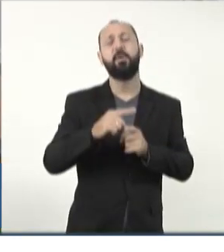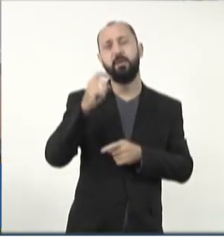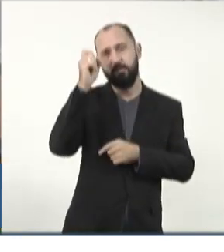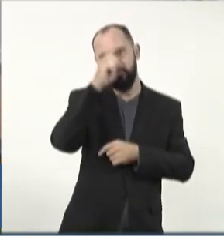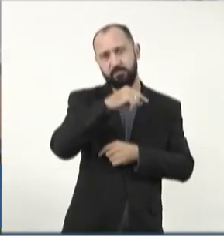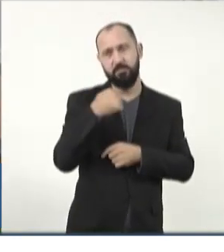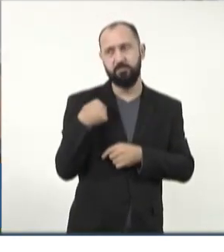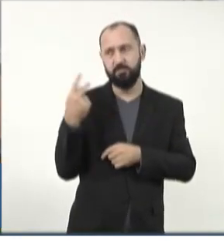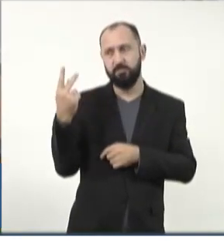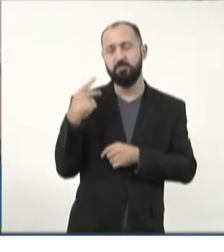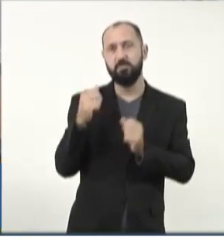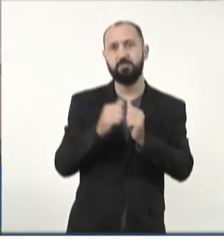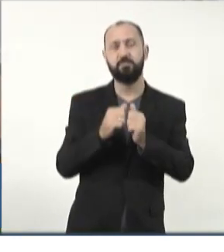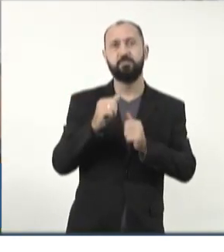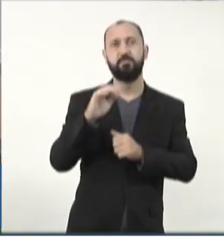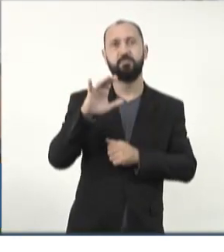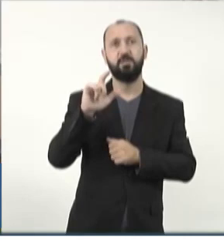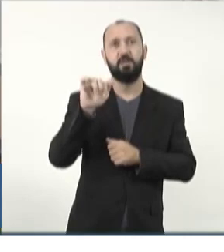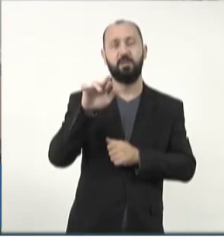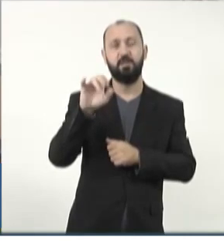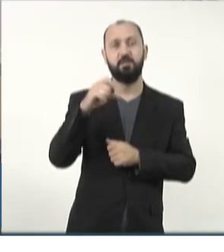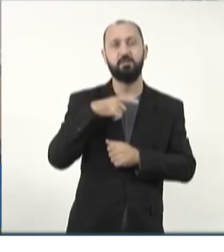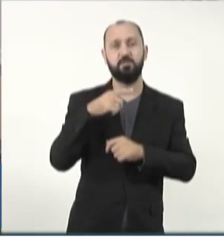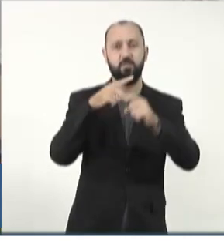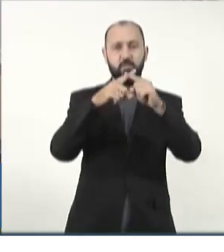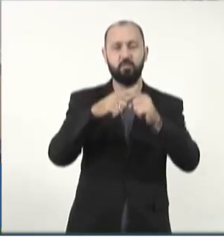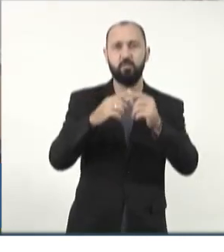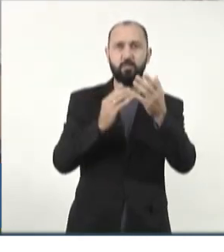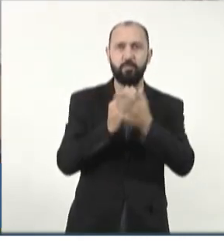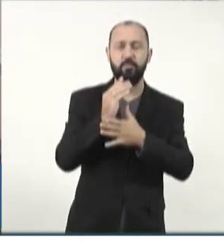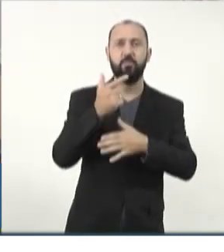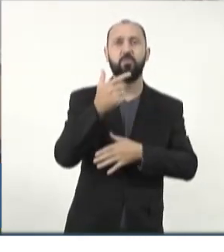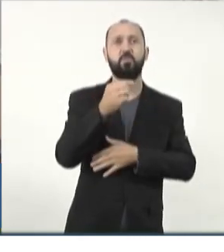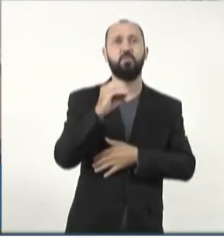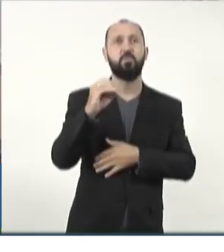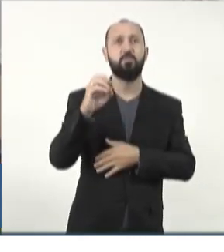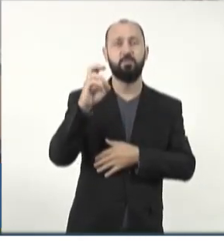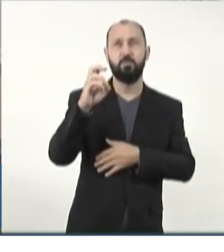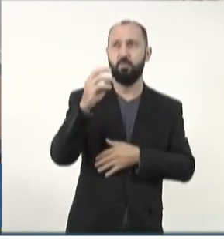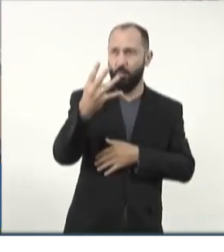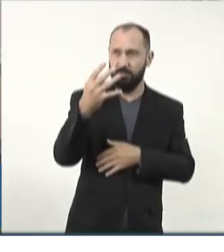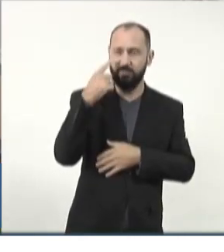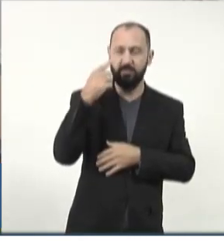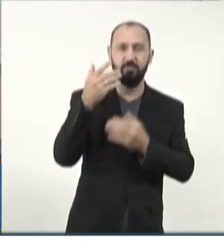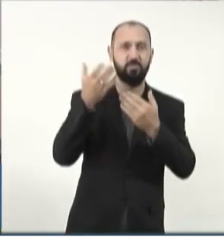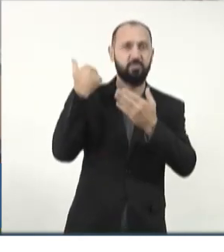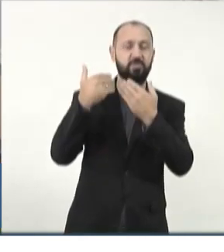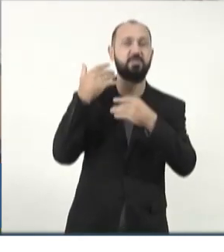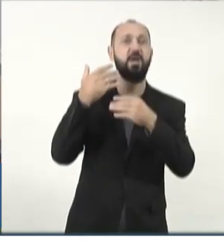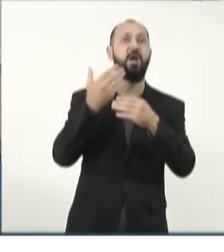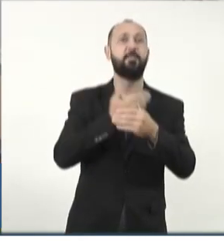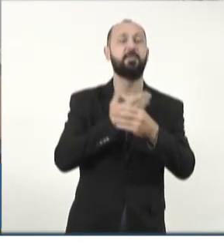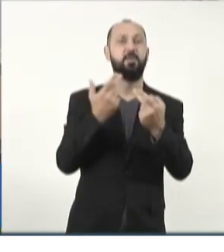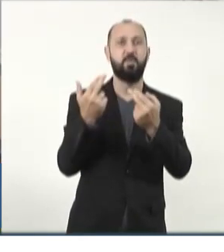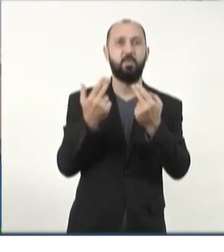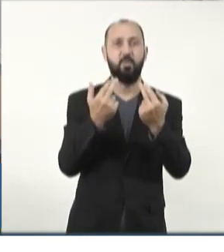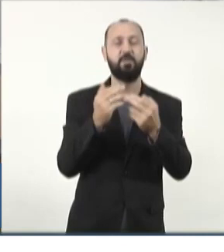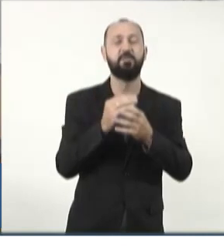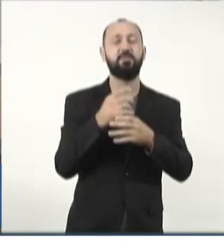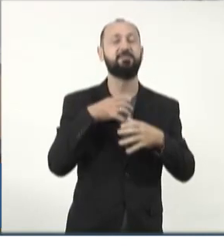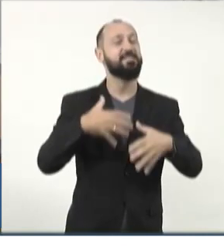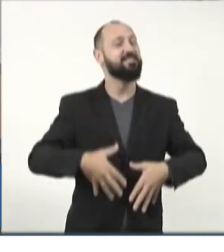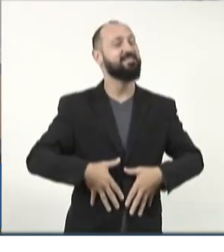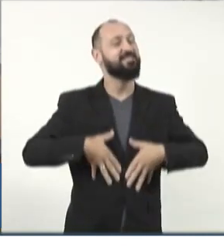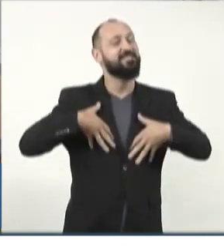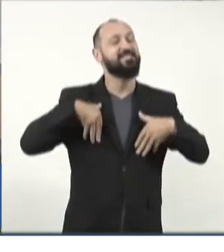difícil? Eu e Clarissa, nós passamos o mesmo concurso em 2004, somos amigas desde aquela época. E temos assim a